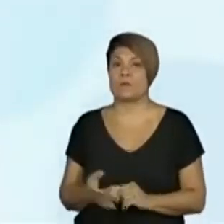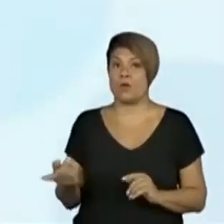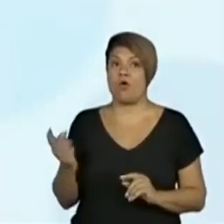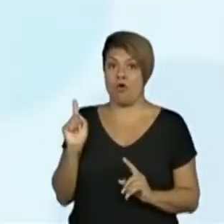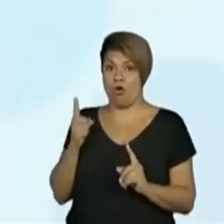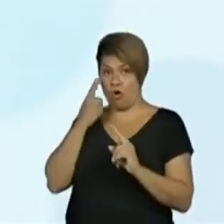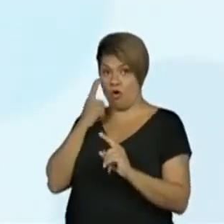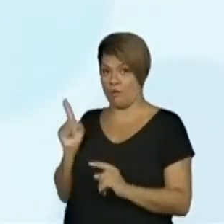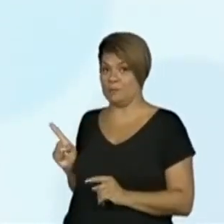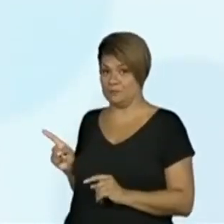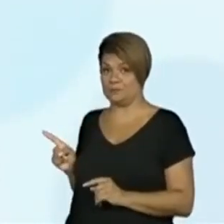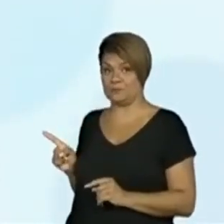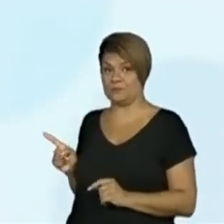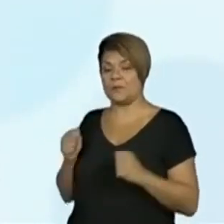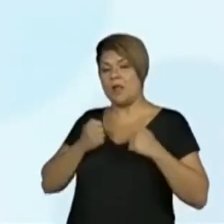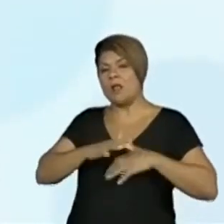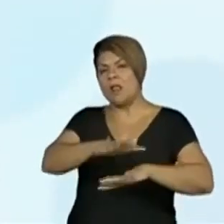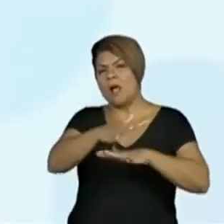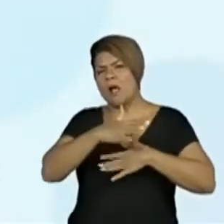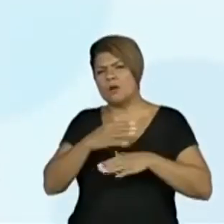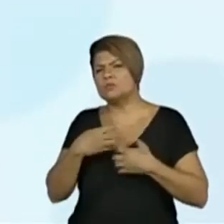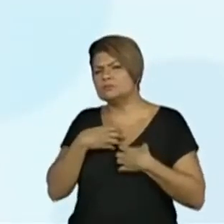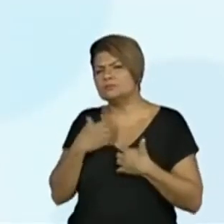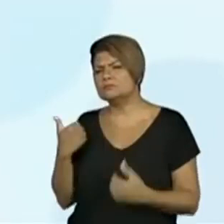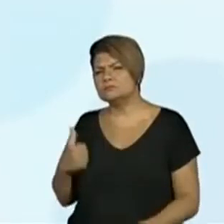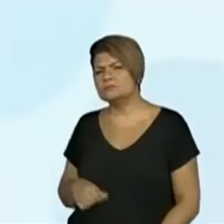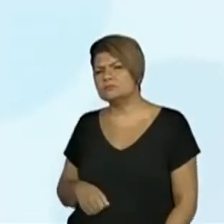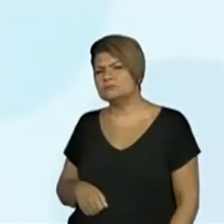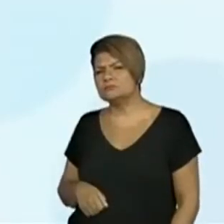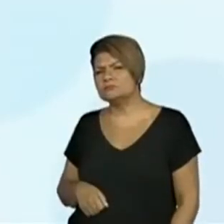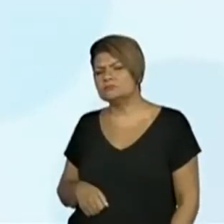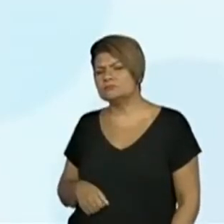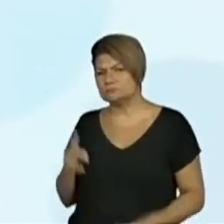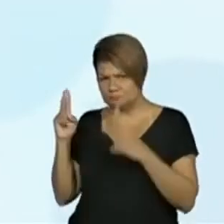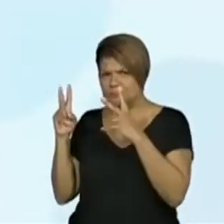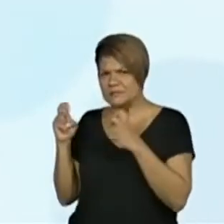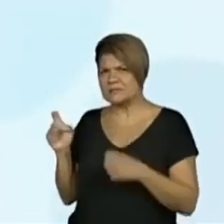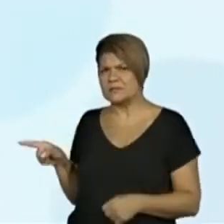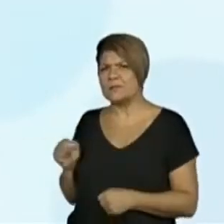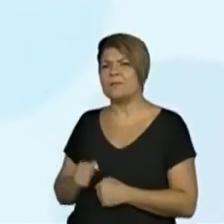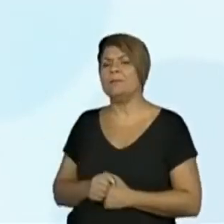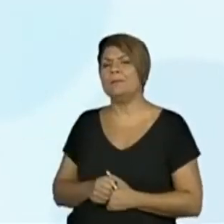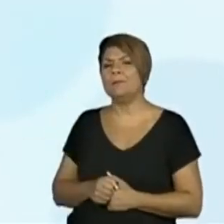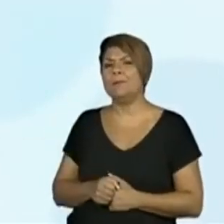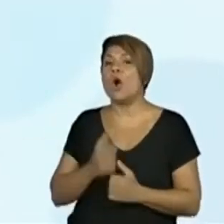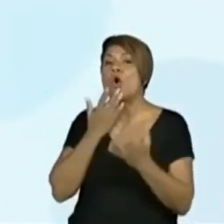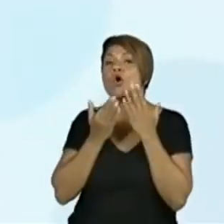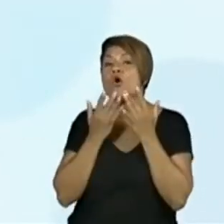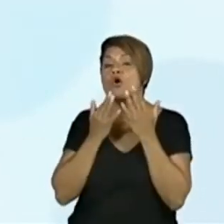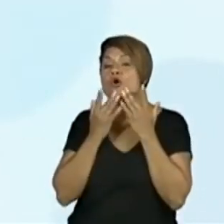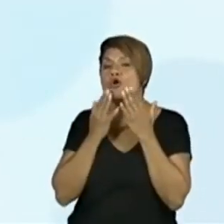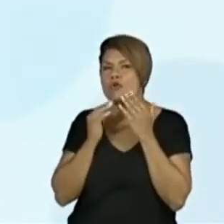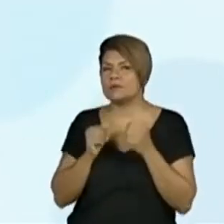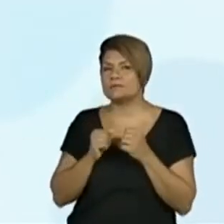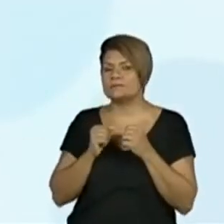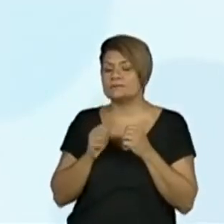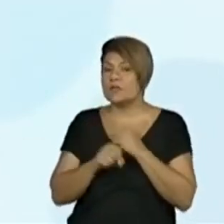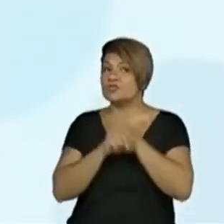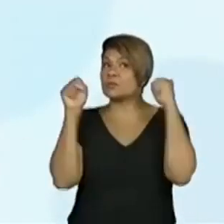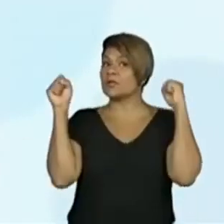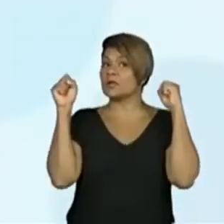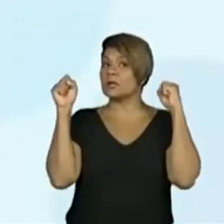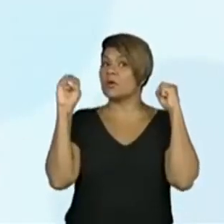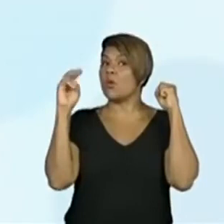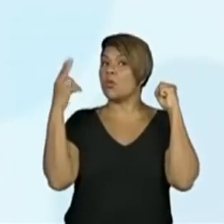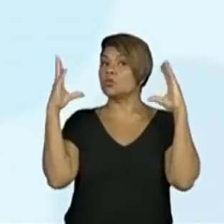disso. Como é que está o lago aqui nessa imagem? Observa. As cores. É dia ou é